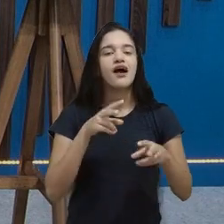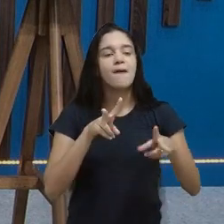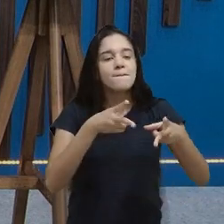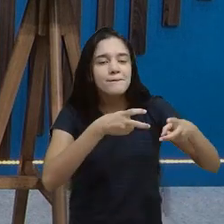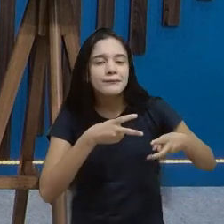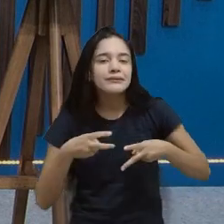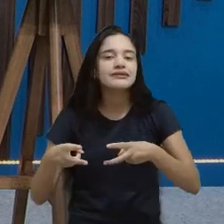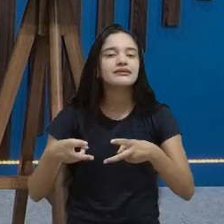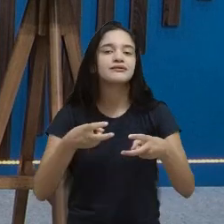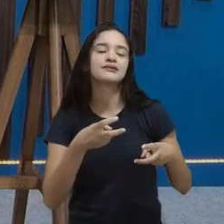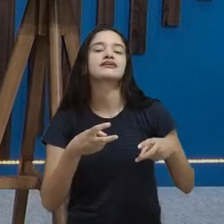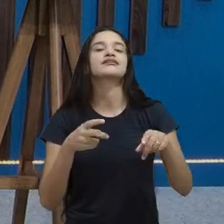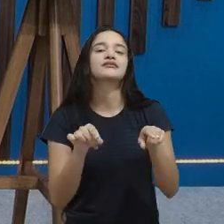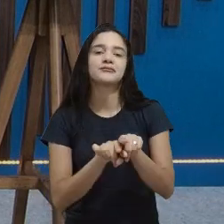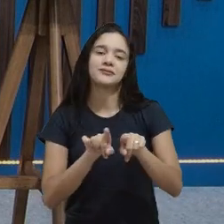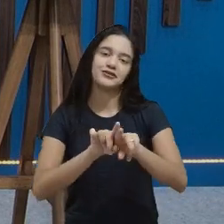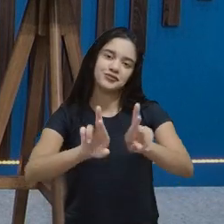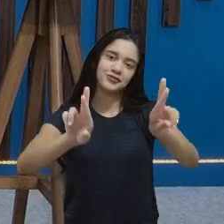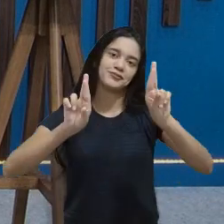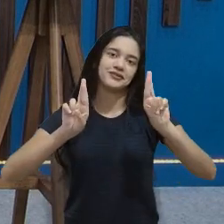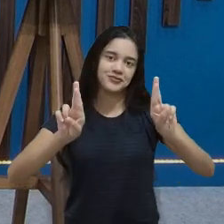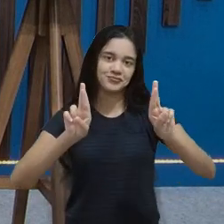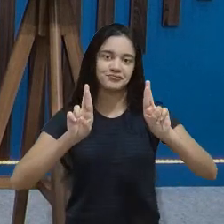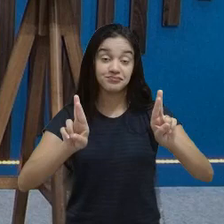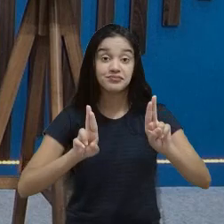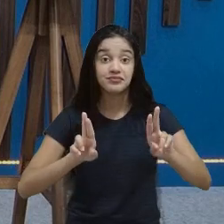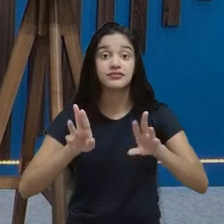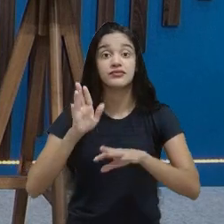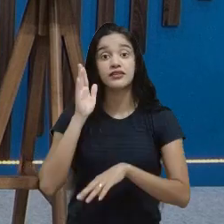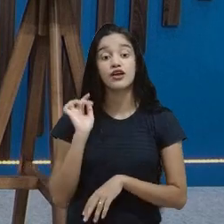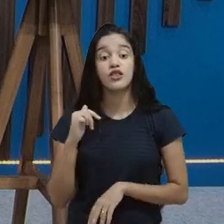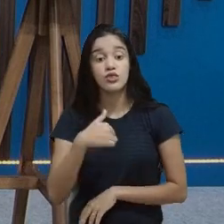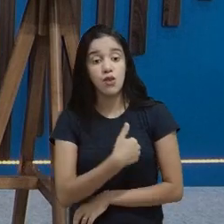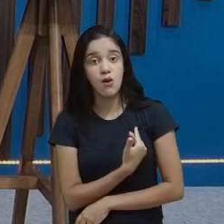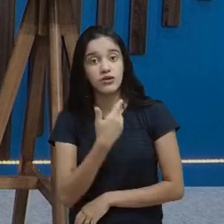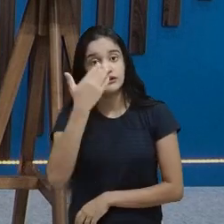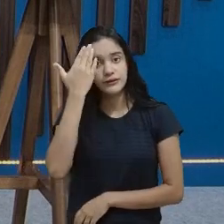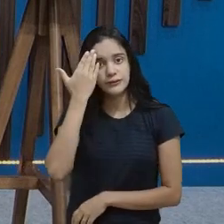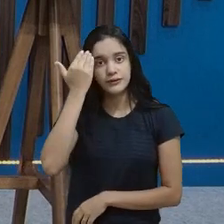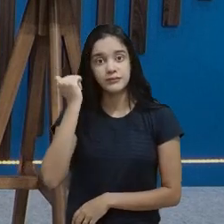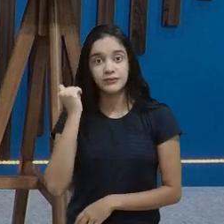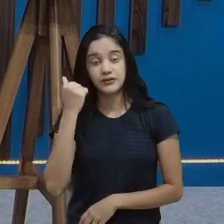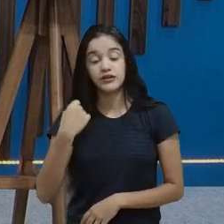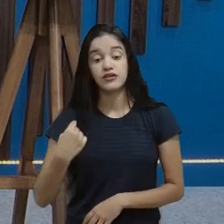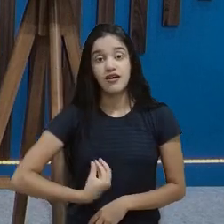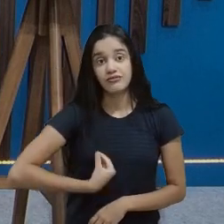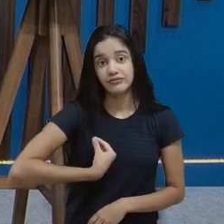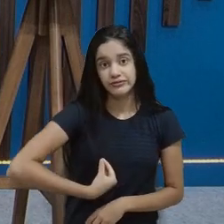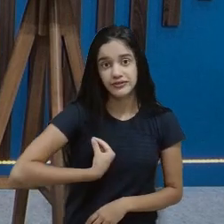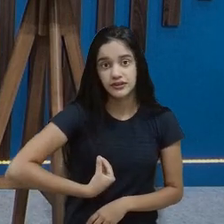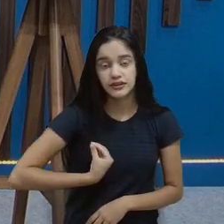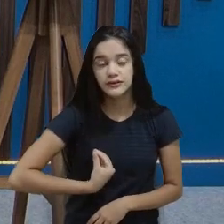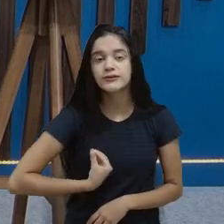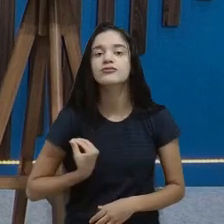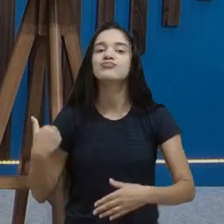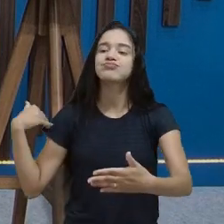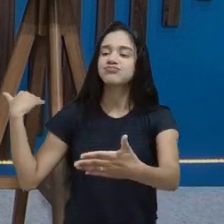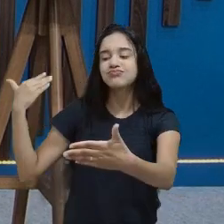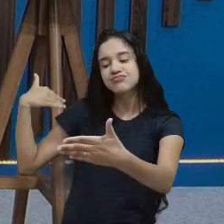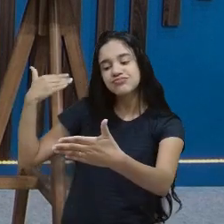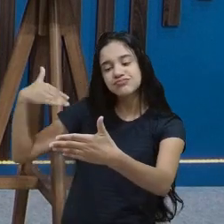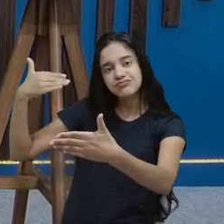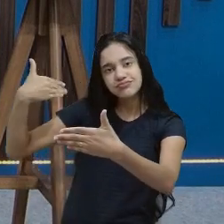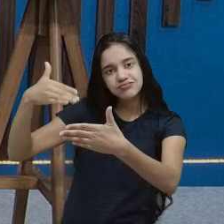precisamos ver a vida com esperança, não é? Sabemos que na nossa vida, no decorrer da